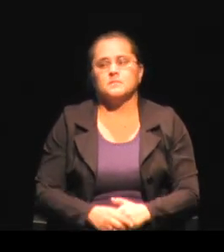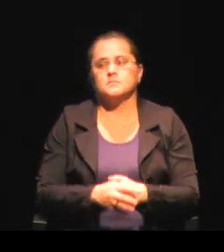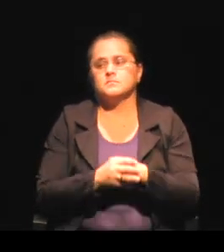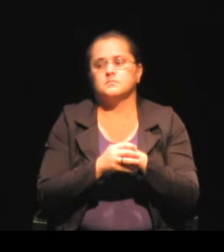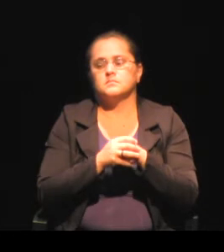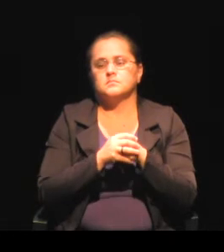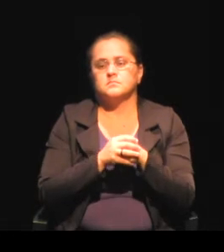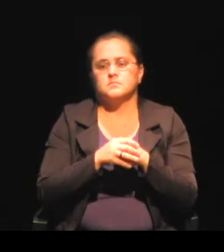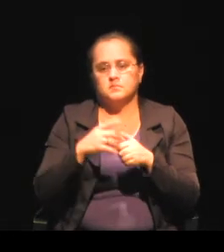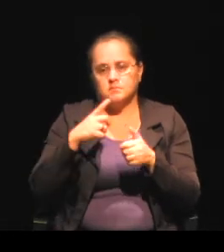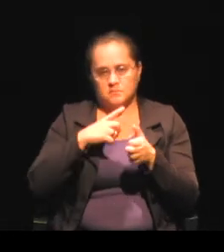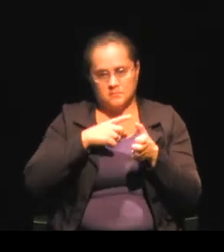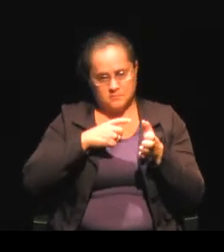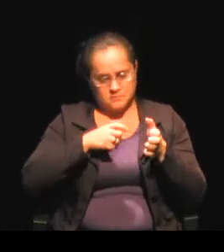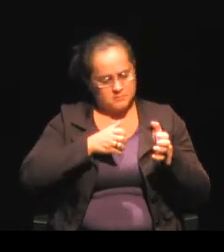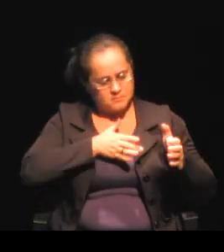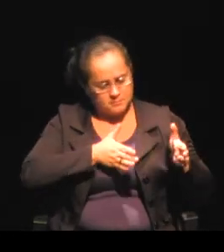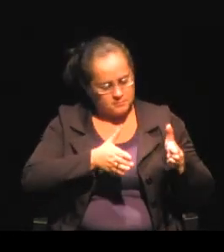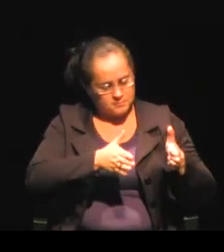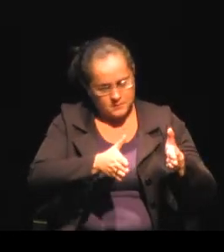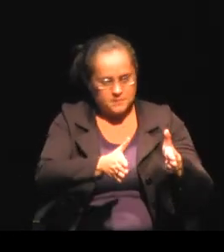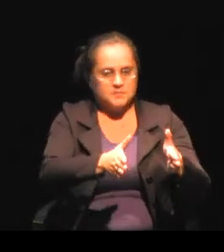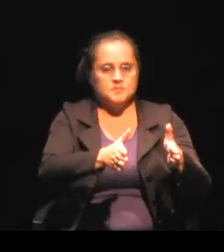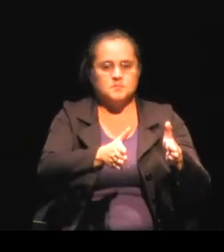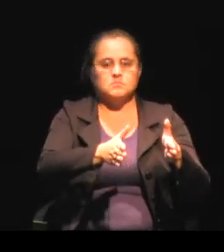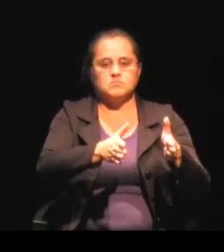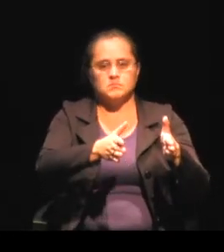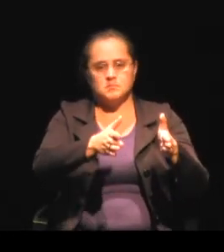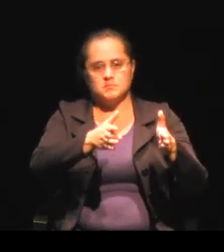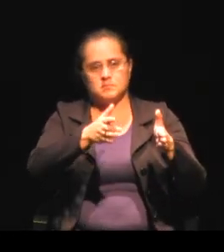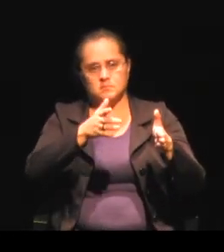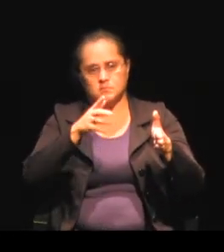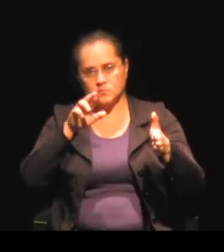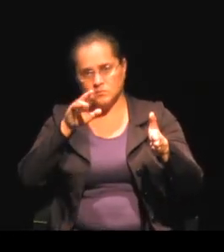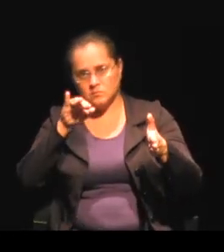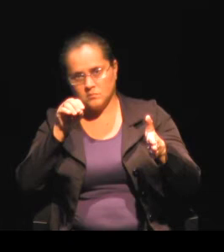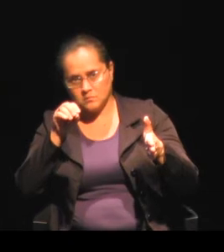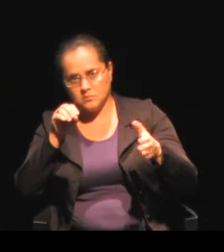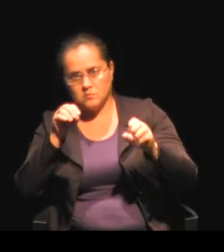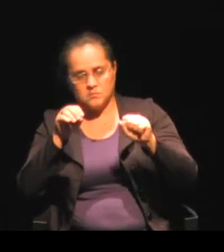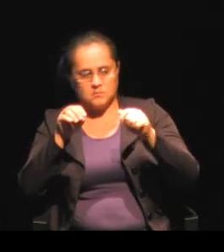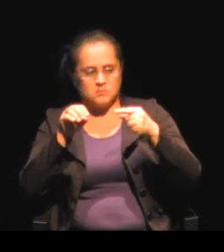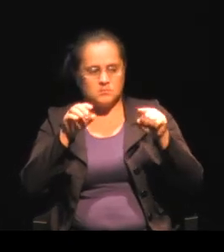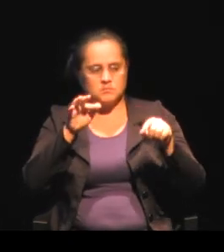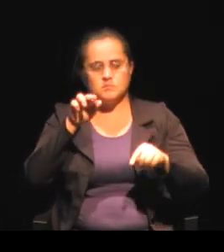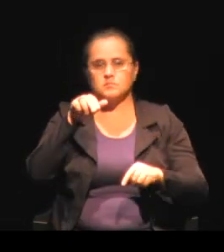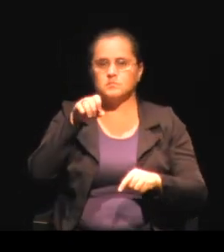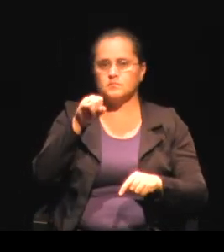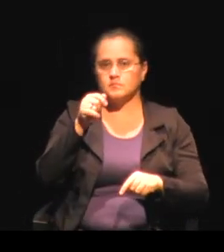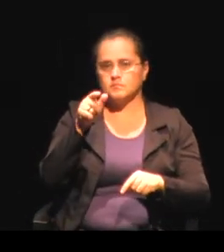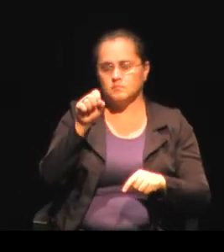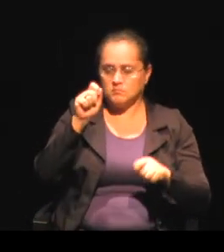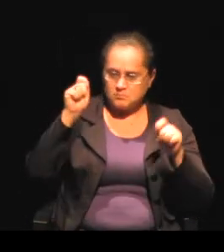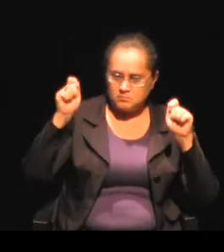que, ao longo dele, ele é como se fosse um guia do percurso por uma viagem